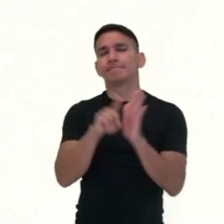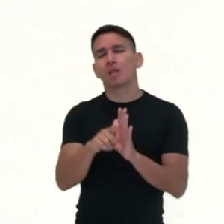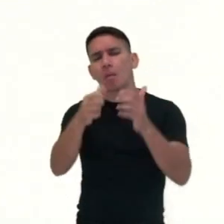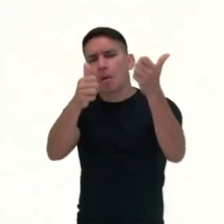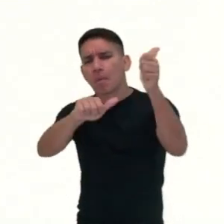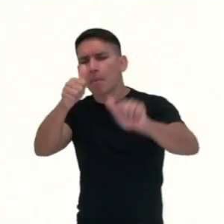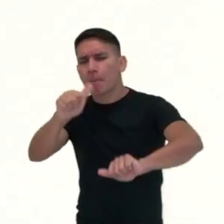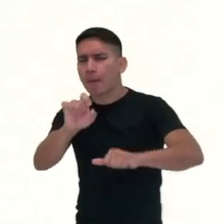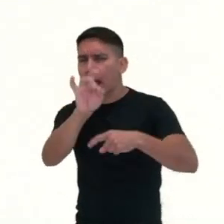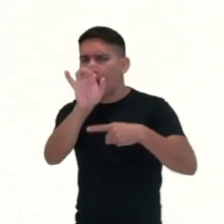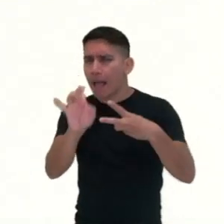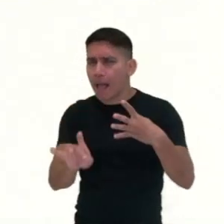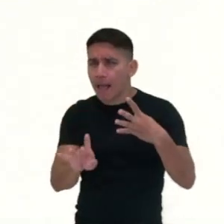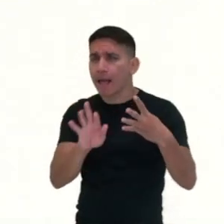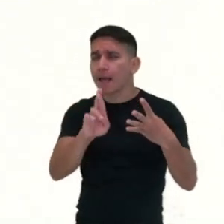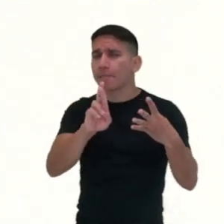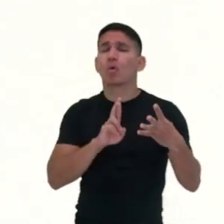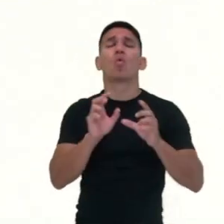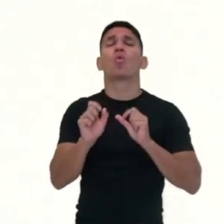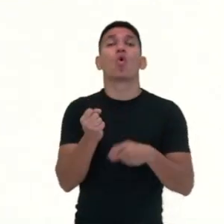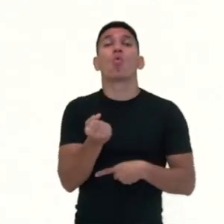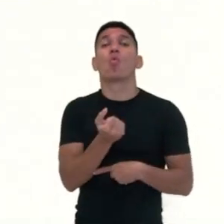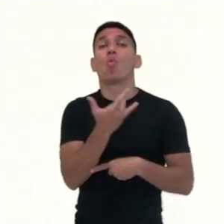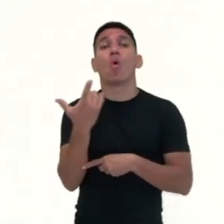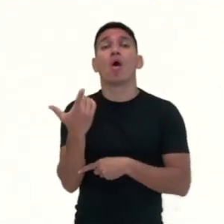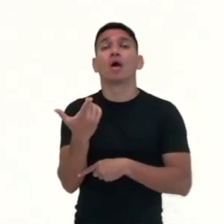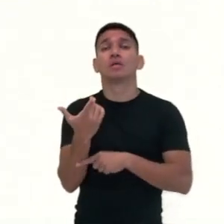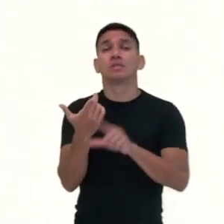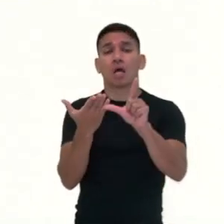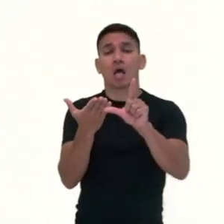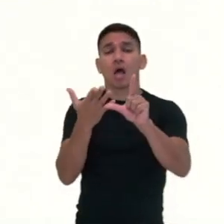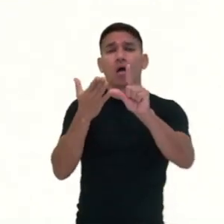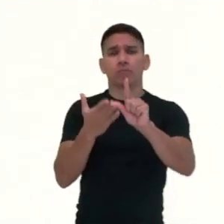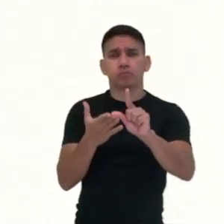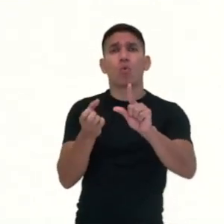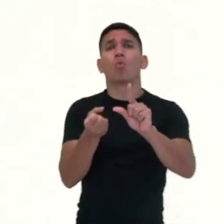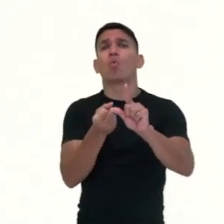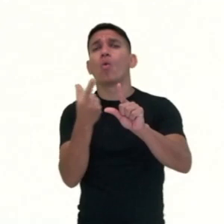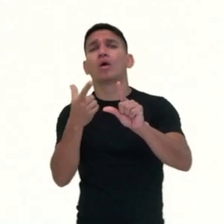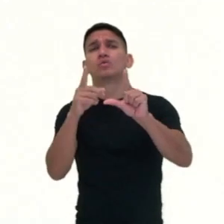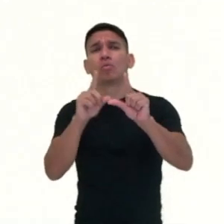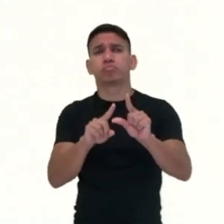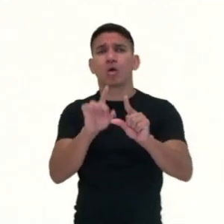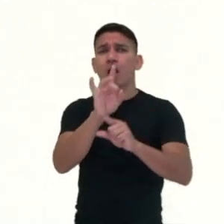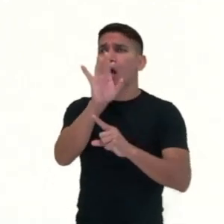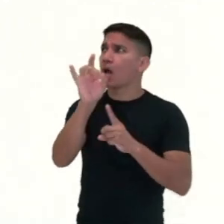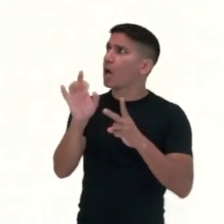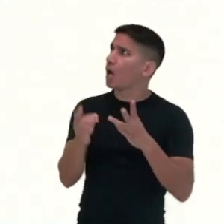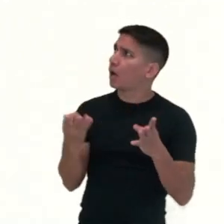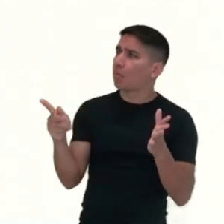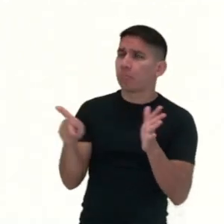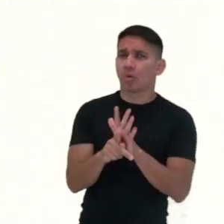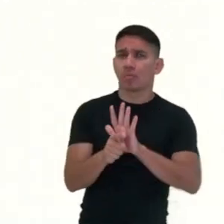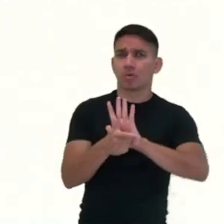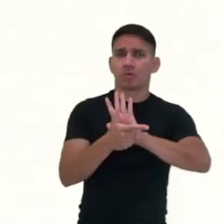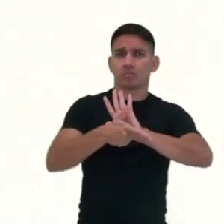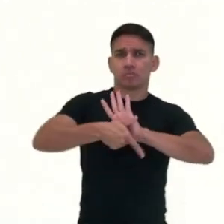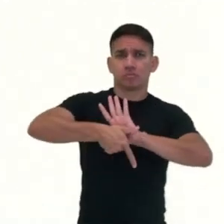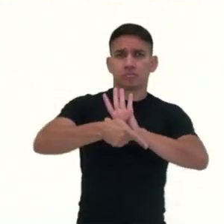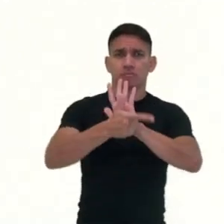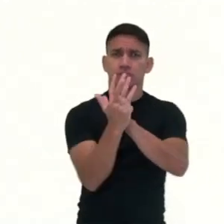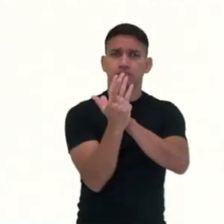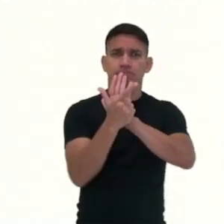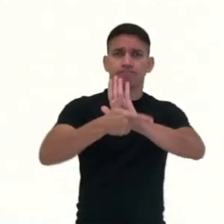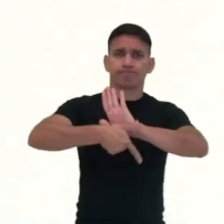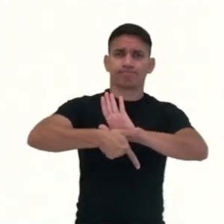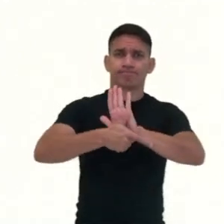item, né? E diga aí, né? Quanto que mede o menor ângulo formado pelos ponteiros do relógio indicado? Então,